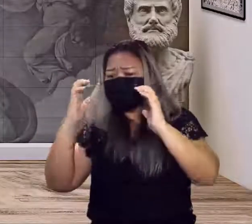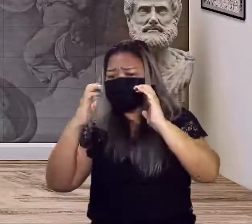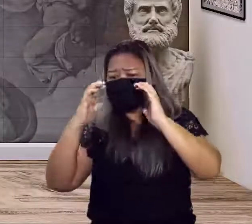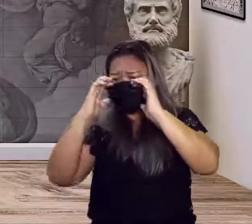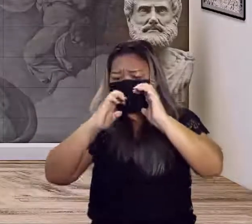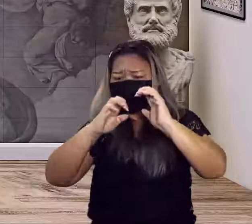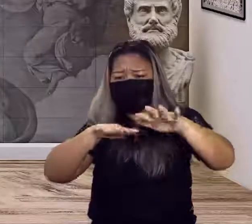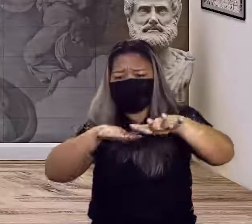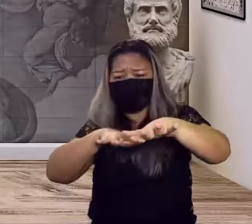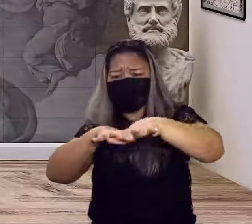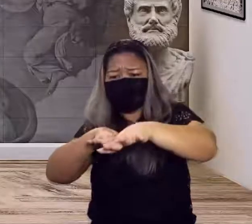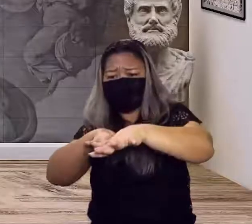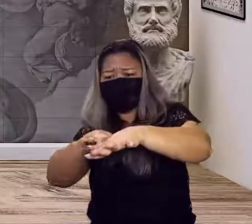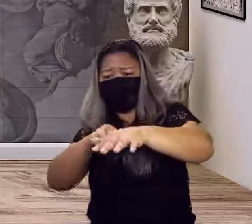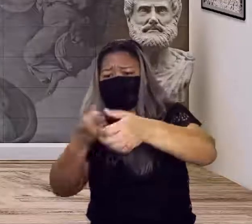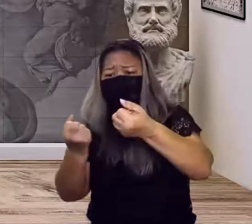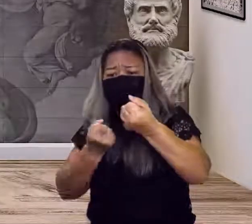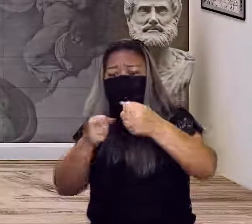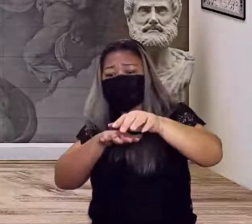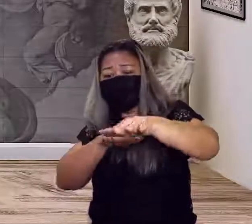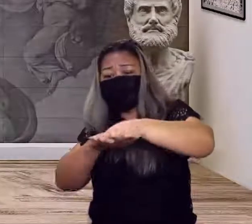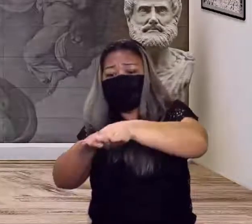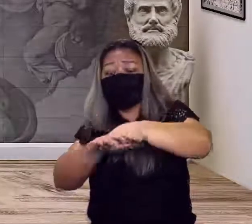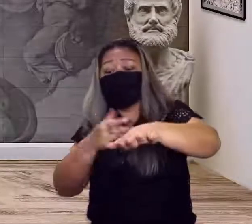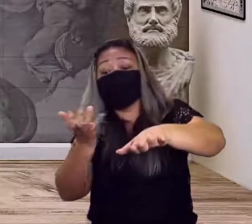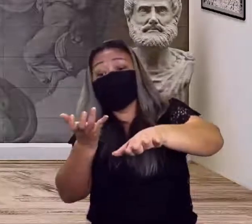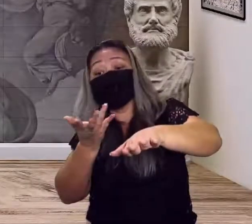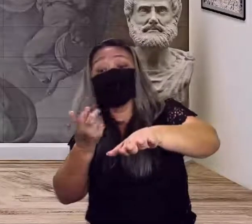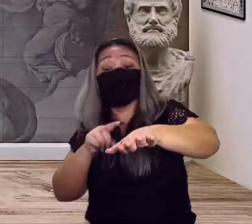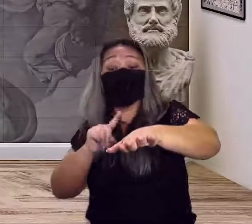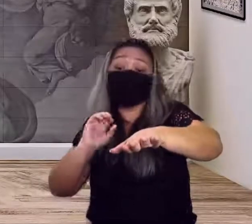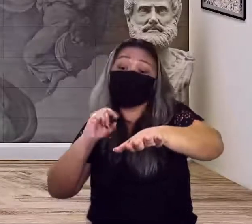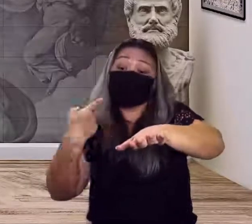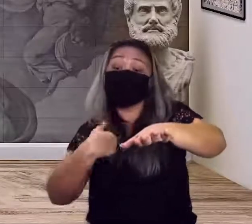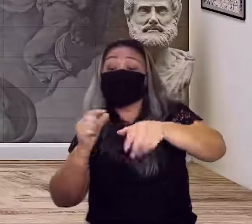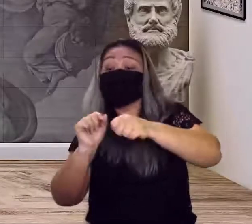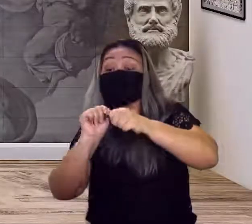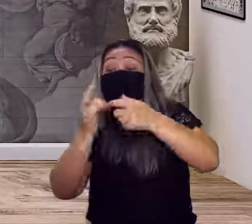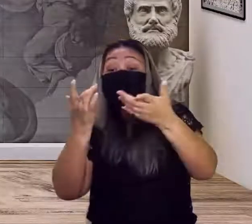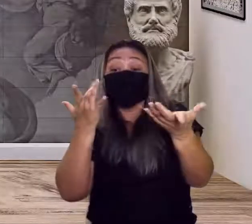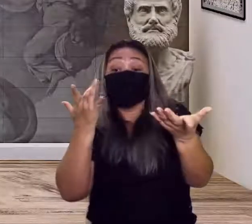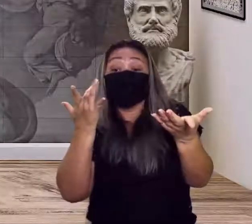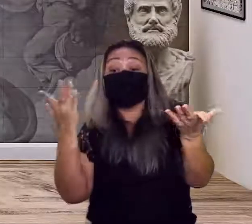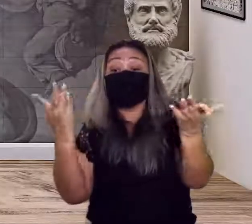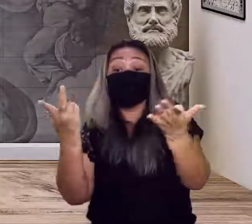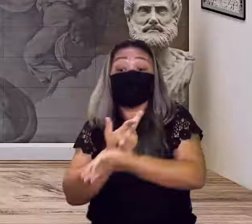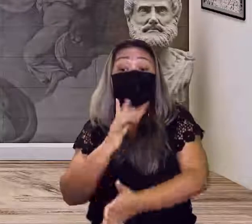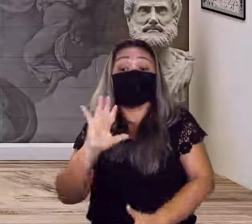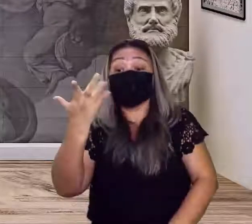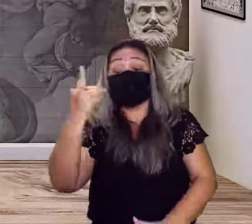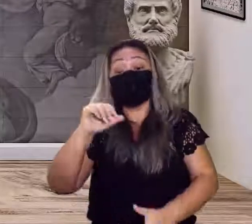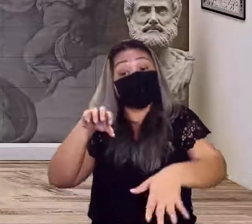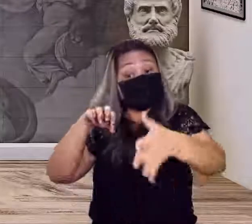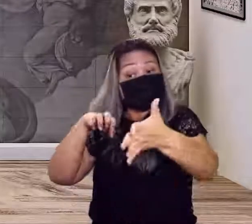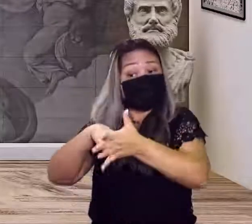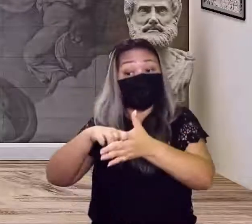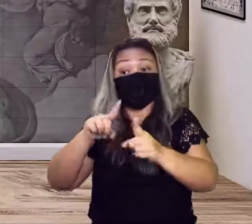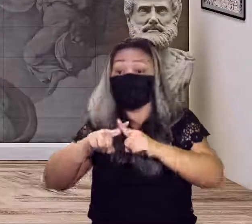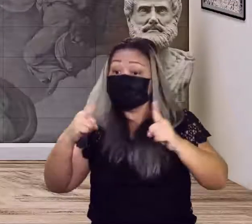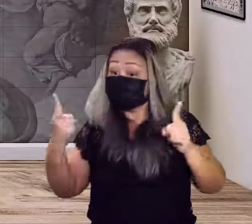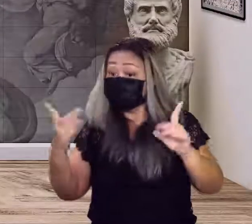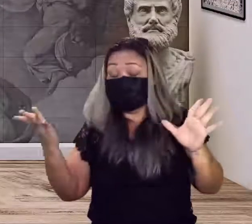né, o trânsito? Alguém fez aquilo por querer? Ou foi uma ação involuntária? É um acidente, é claro,